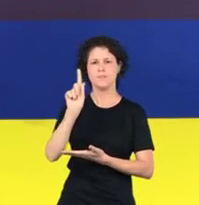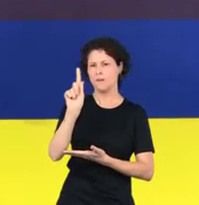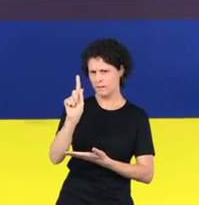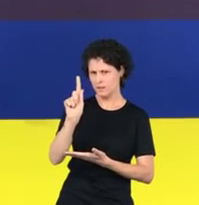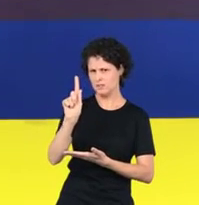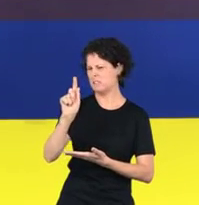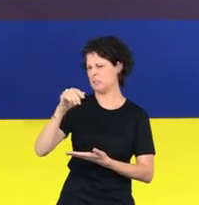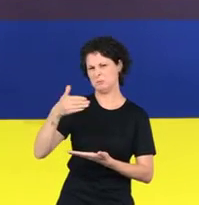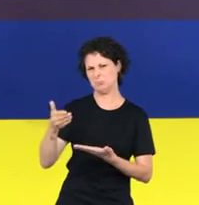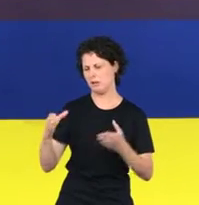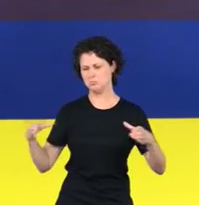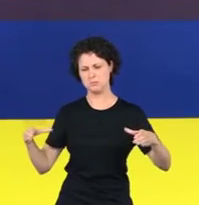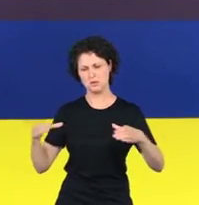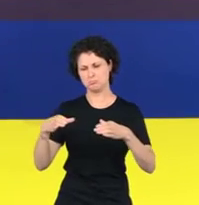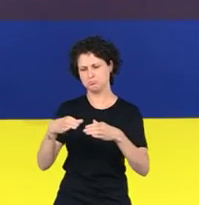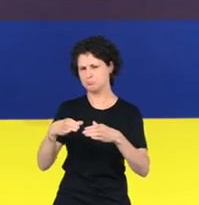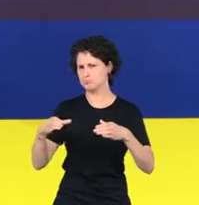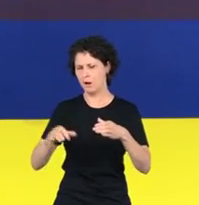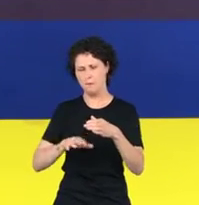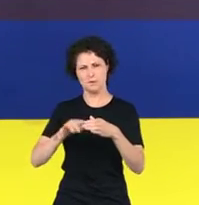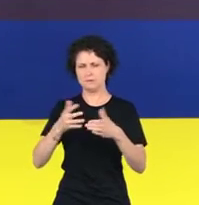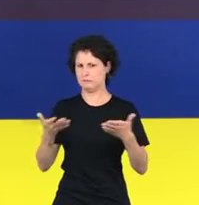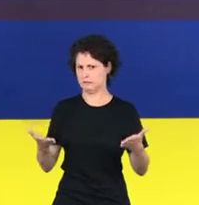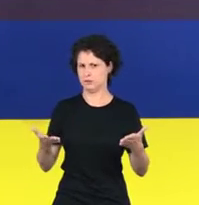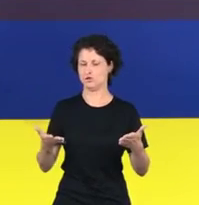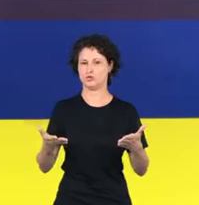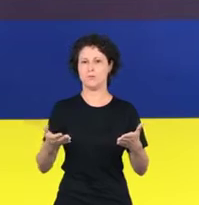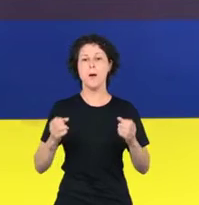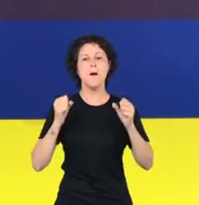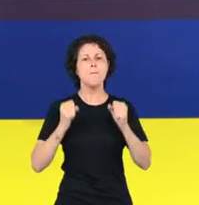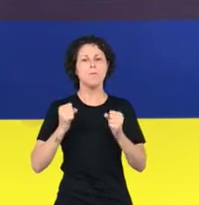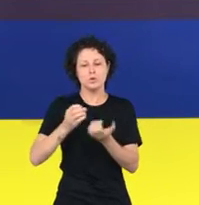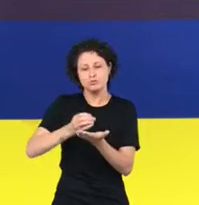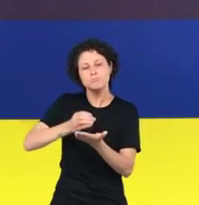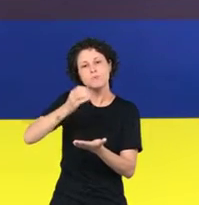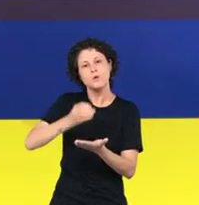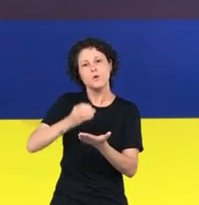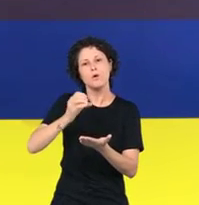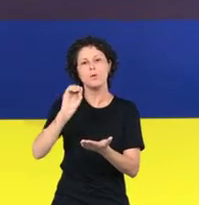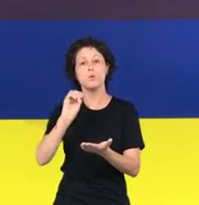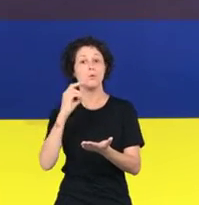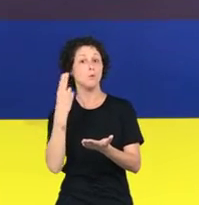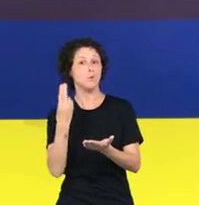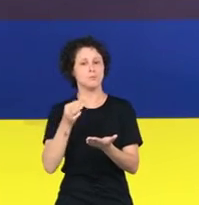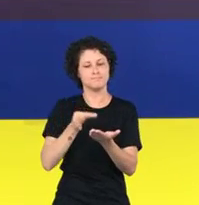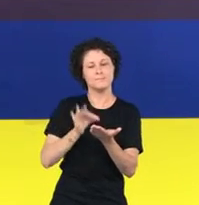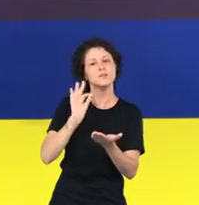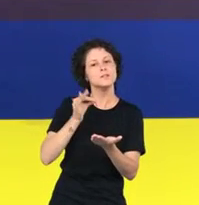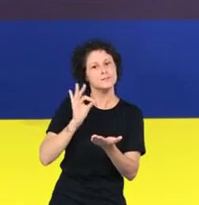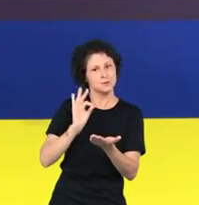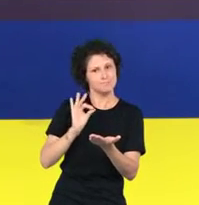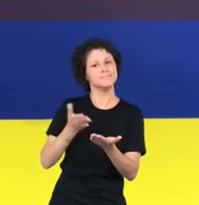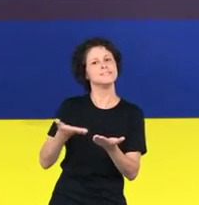são unidades de medidas para capacidade. Se você quiser, você pode utilizar um copo graduado, mas se não tiver, não tem